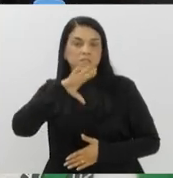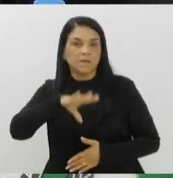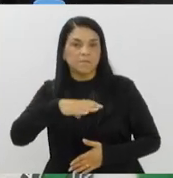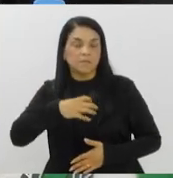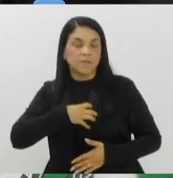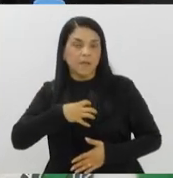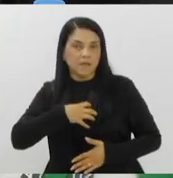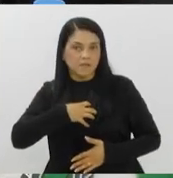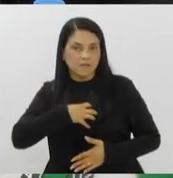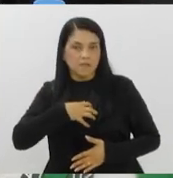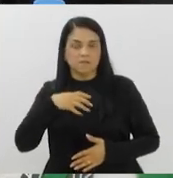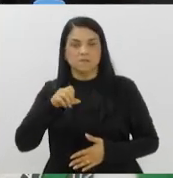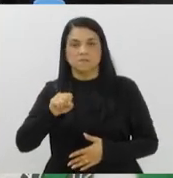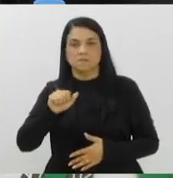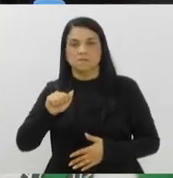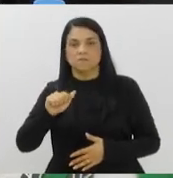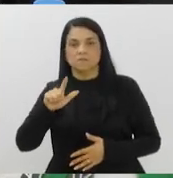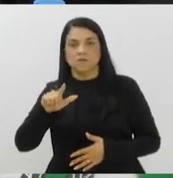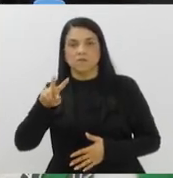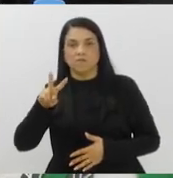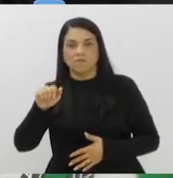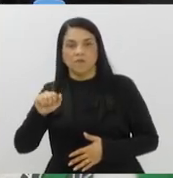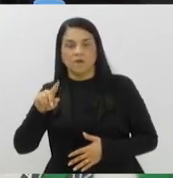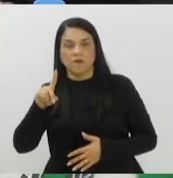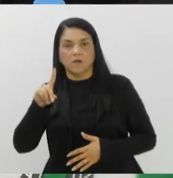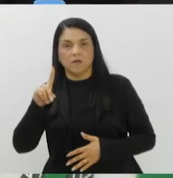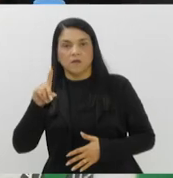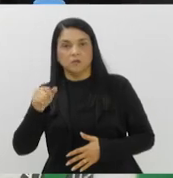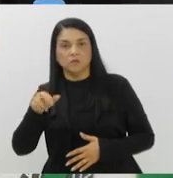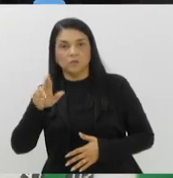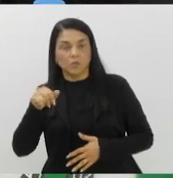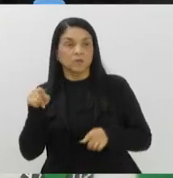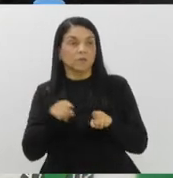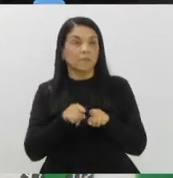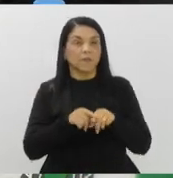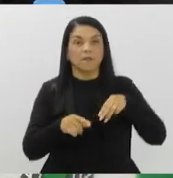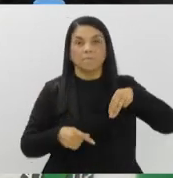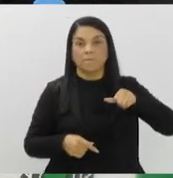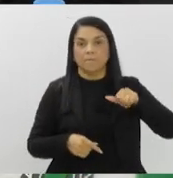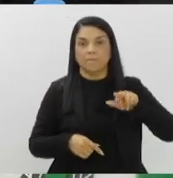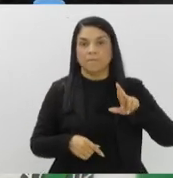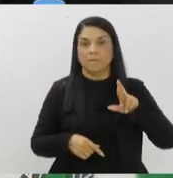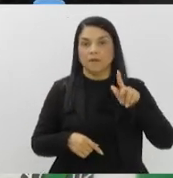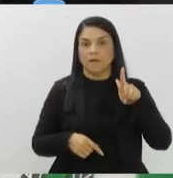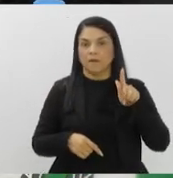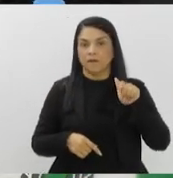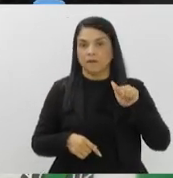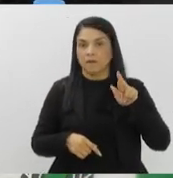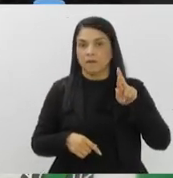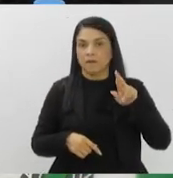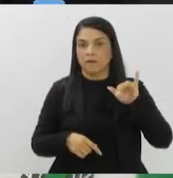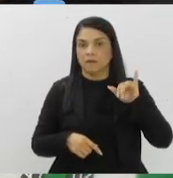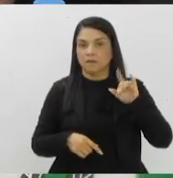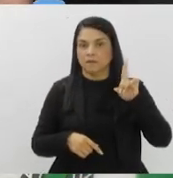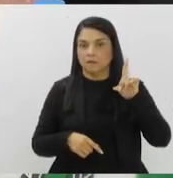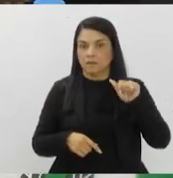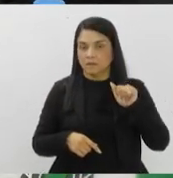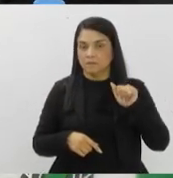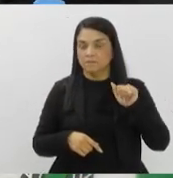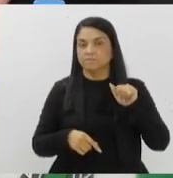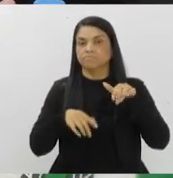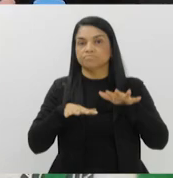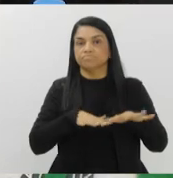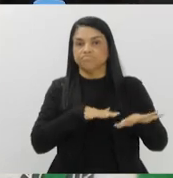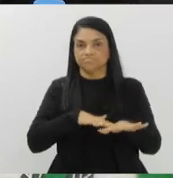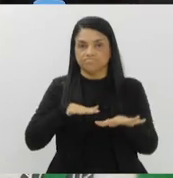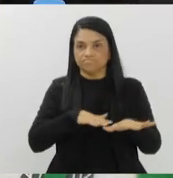foi um feminicídio político. E olhar Margarida, né? Lembrar do que a Marcha das Margaridas